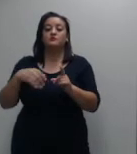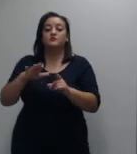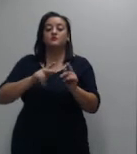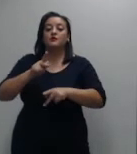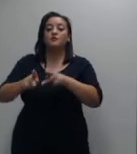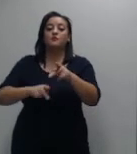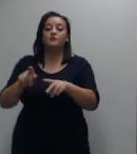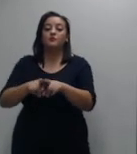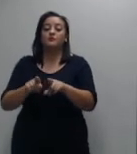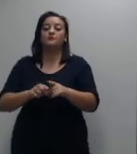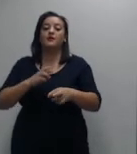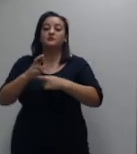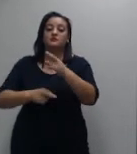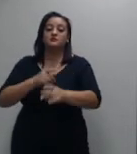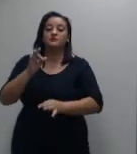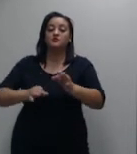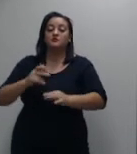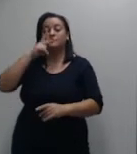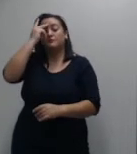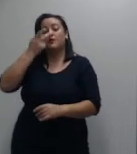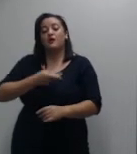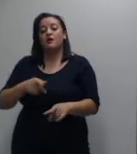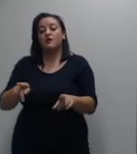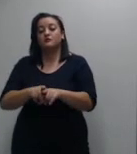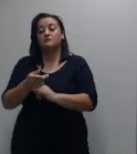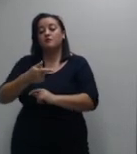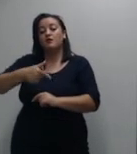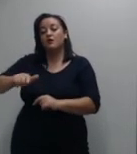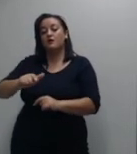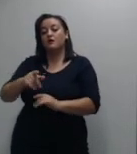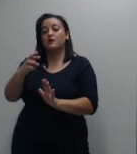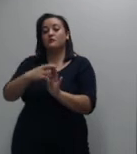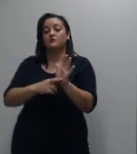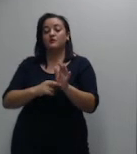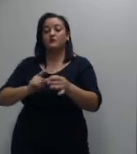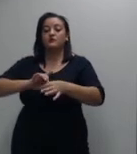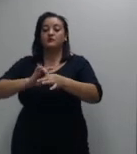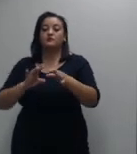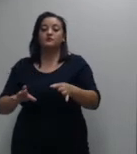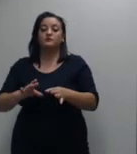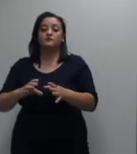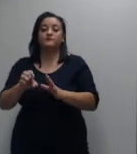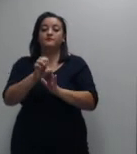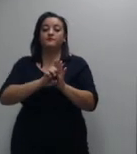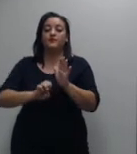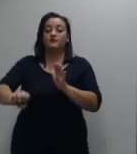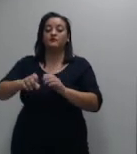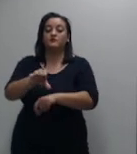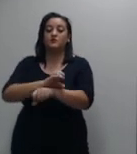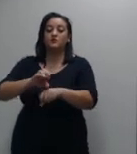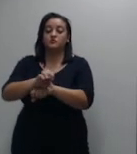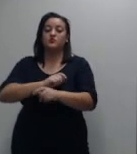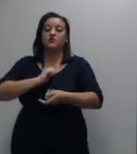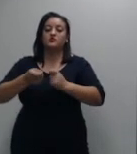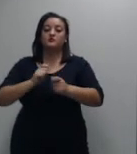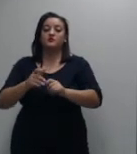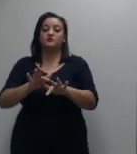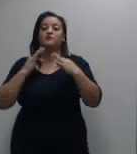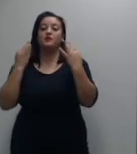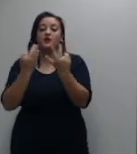das relações jurídicas privadas passando pelas normas tem organismo estruturas constitucionais dos seus familiares